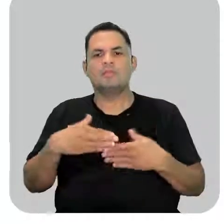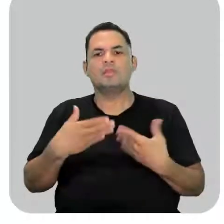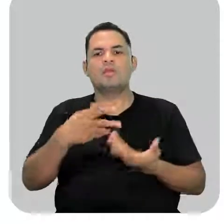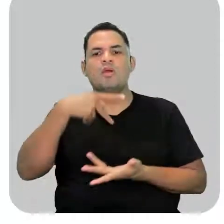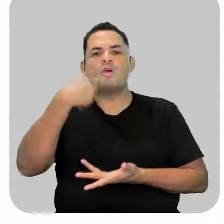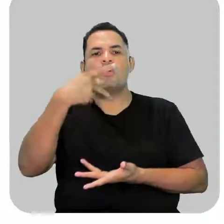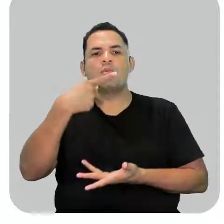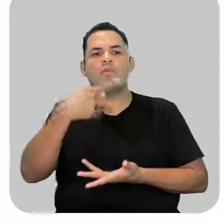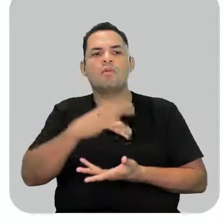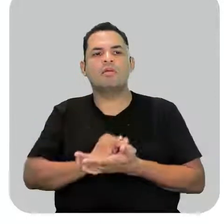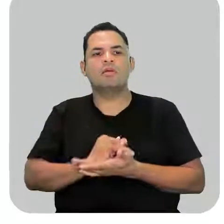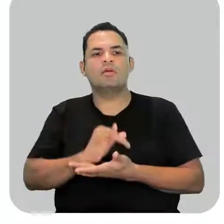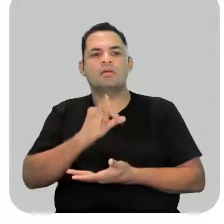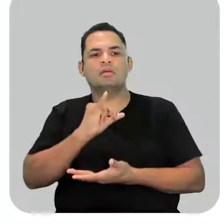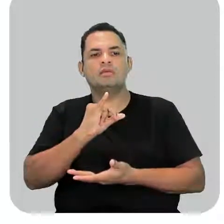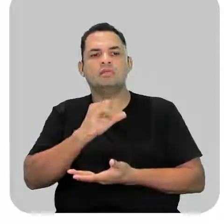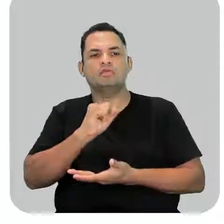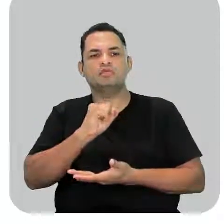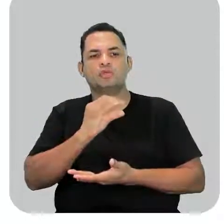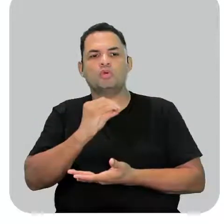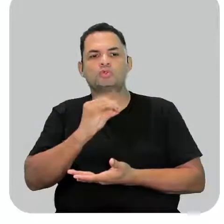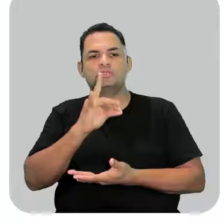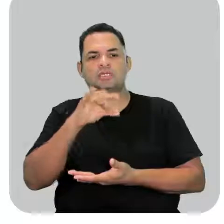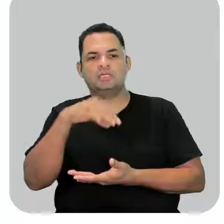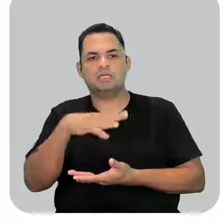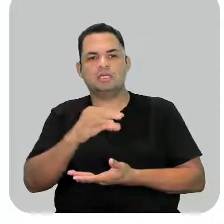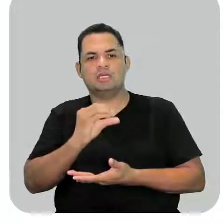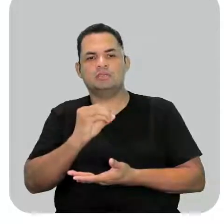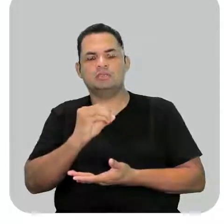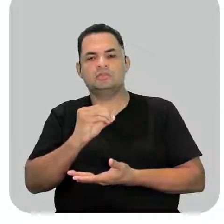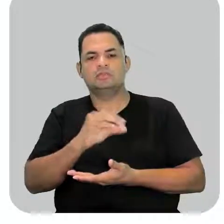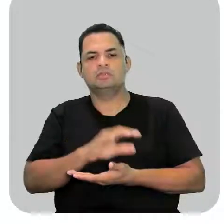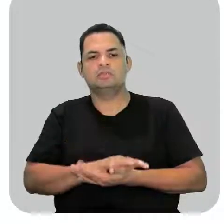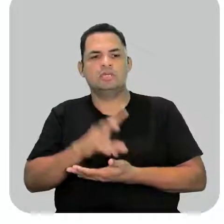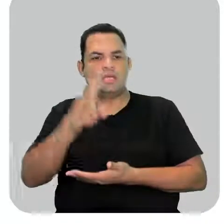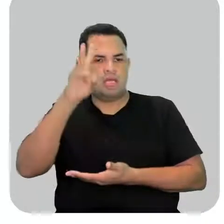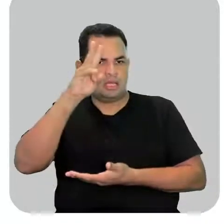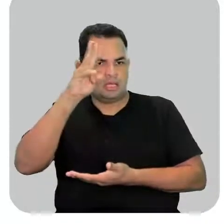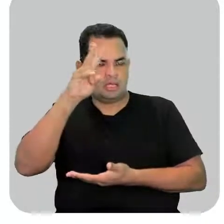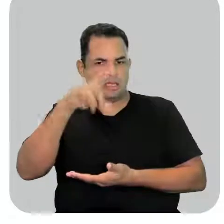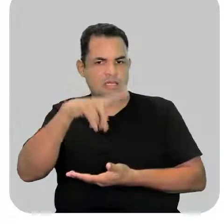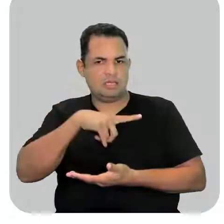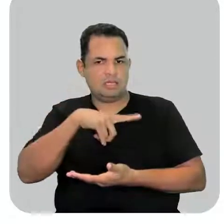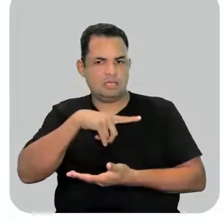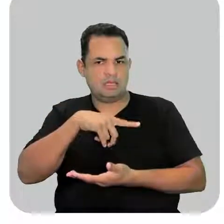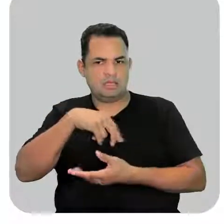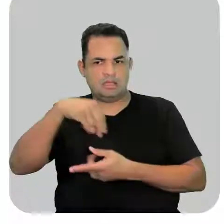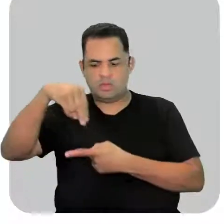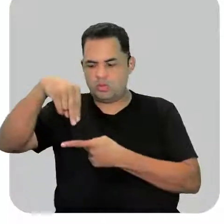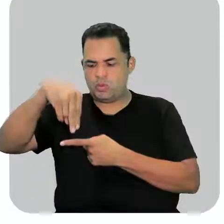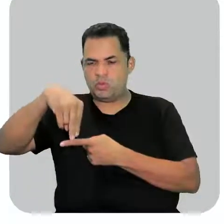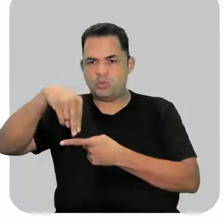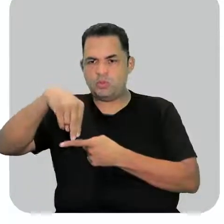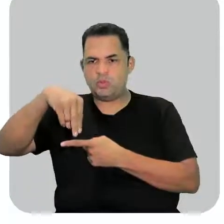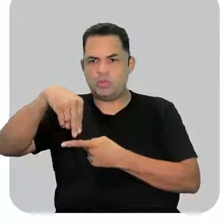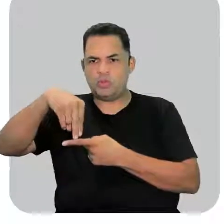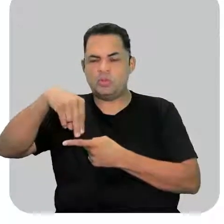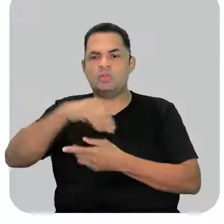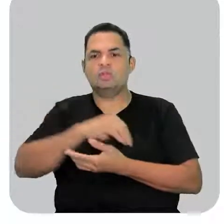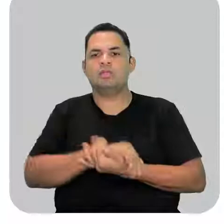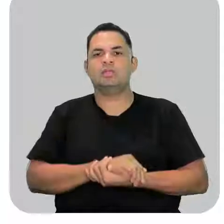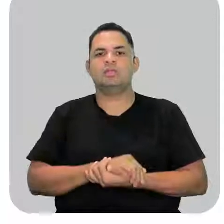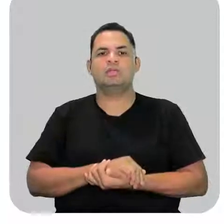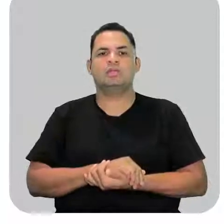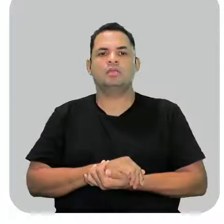falando do isocianeto, ou seja, de uma isonitrila, eu tenho que lembrar que aqui eu vou ter o nitrogênio,